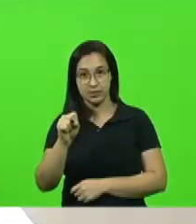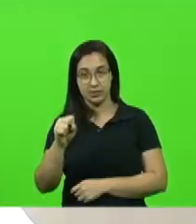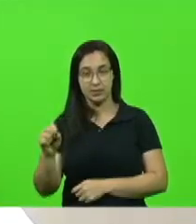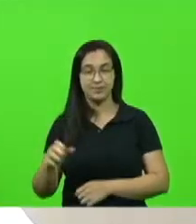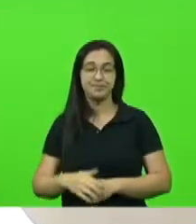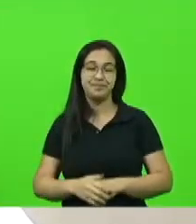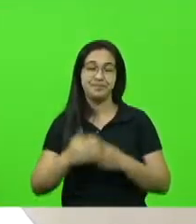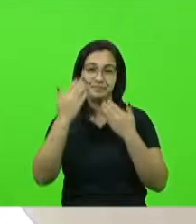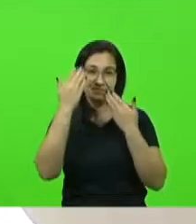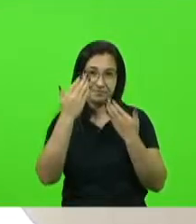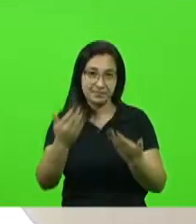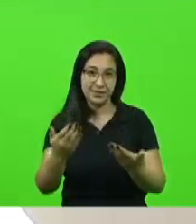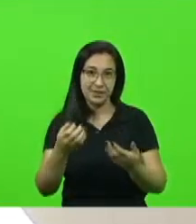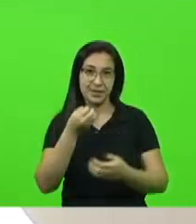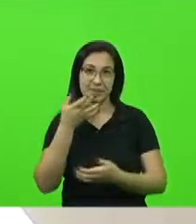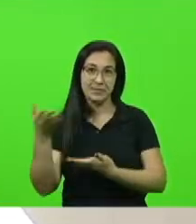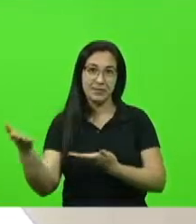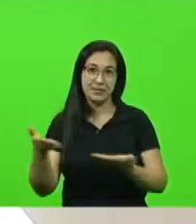Seja bem-vinda aí, vereador.